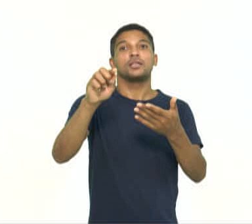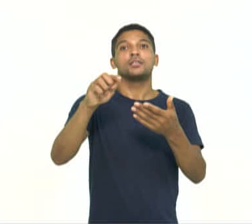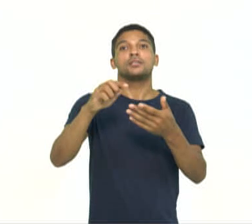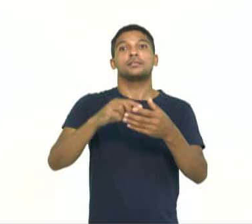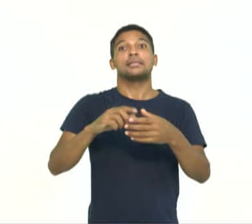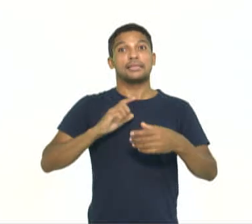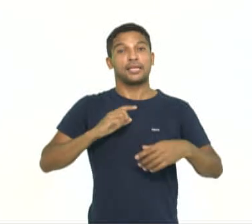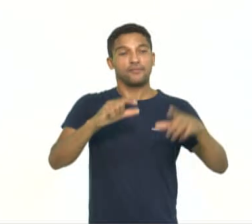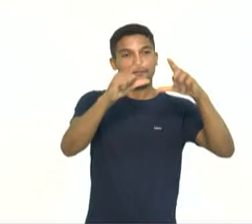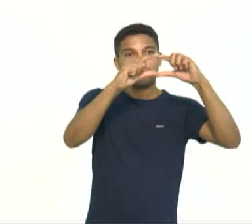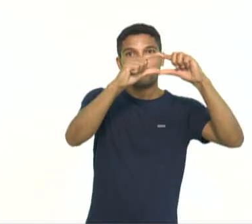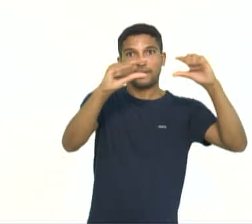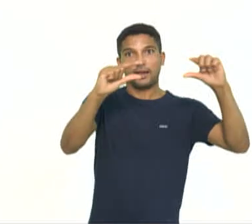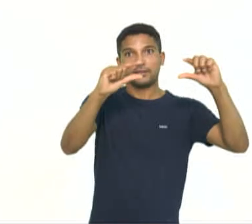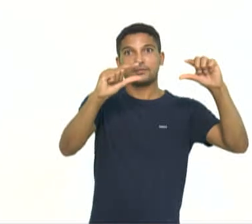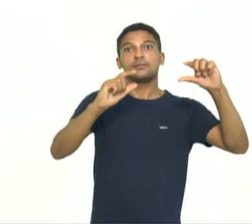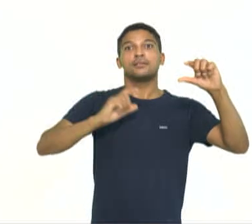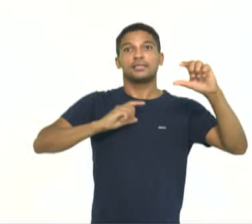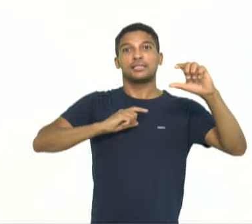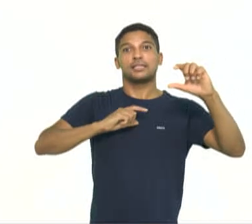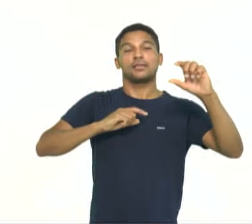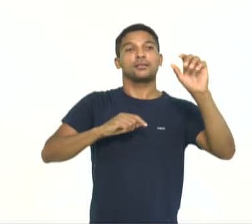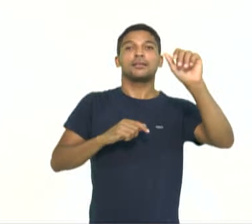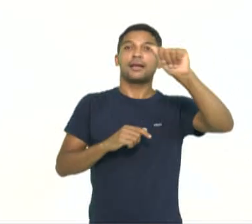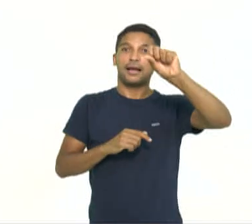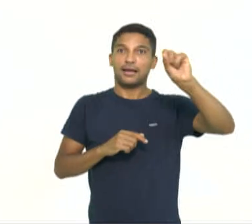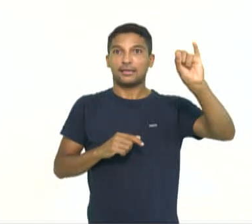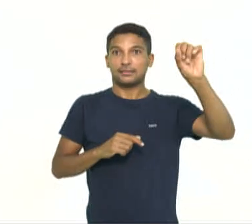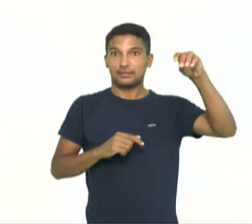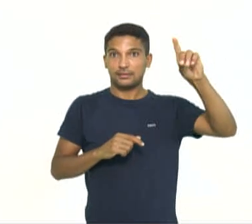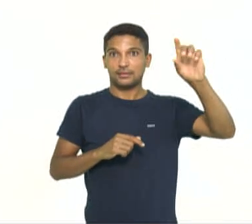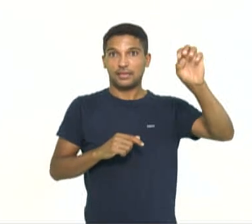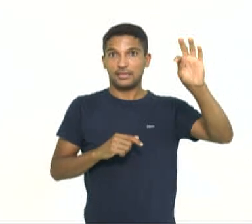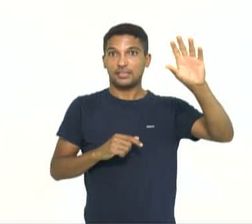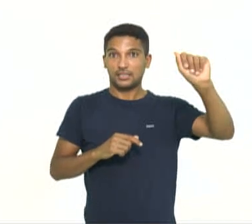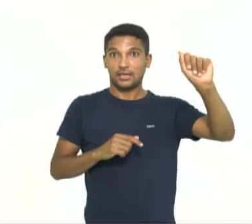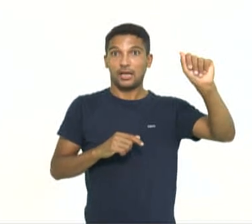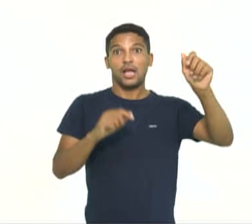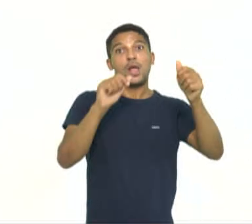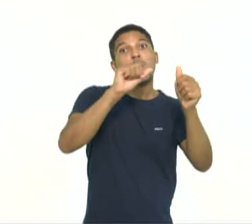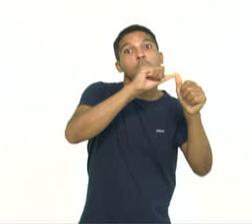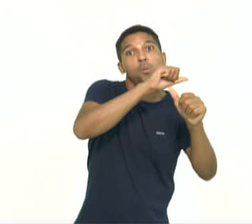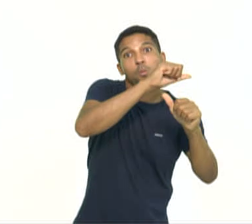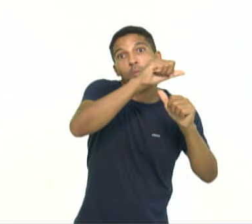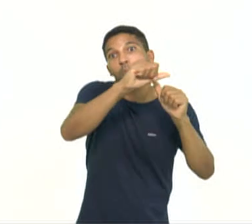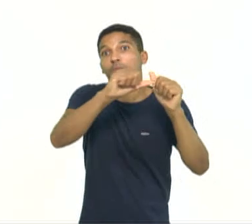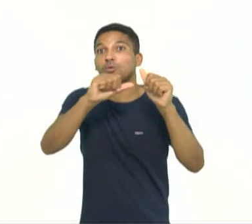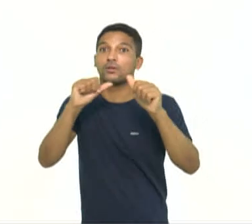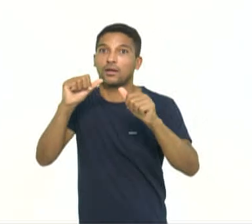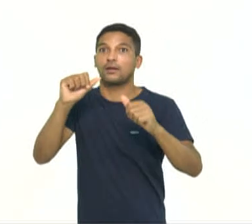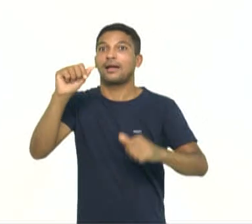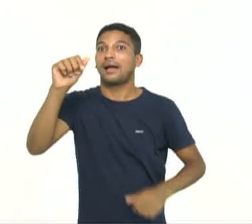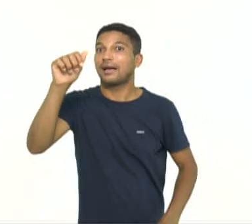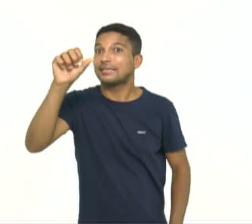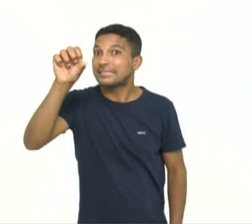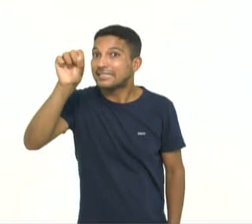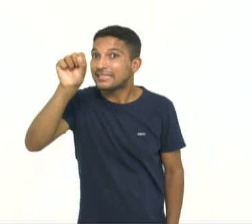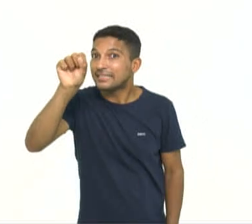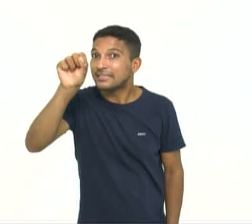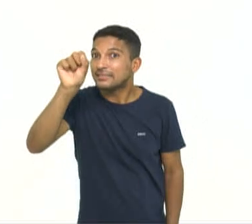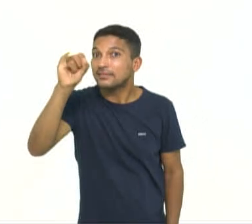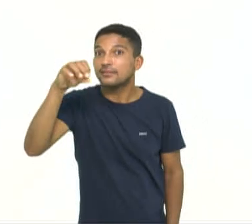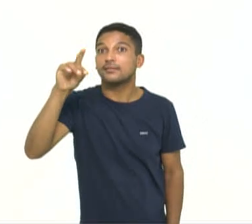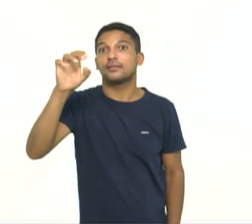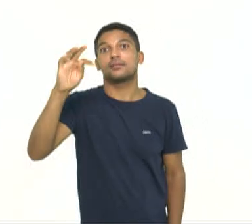em sindéticas. Então, vocês vão utilizar as conjunções e, não só, mas também, mas,